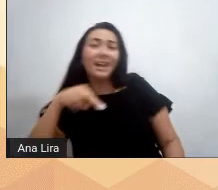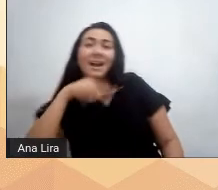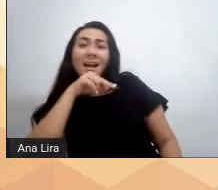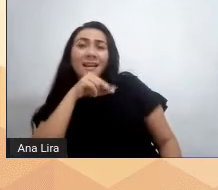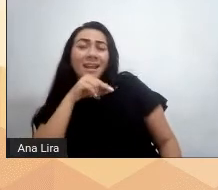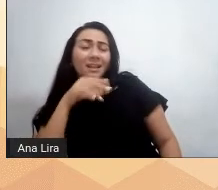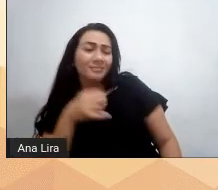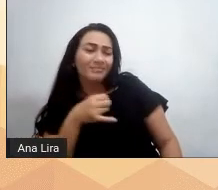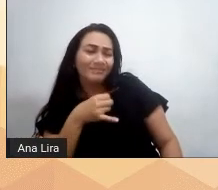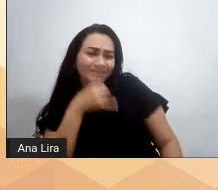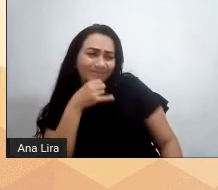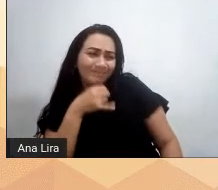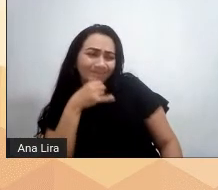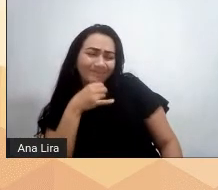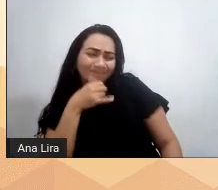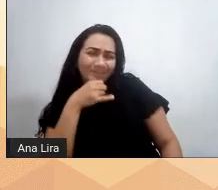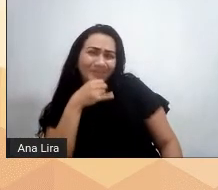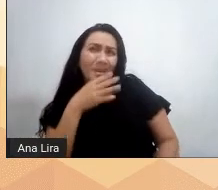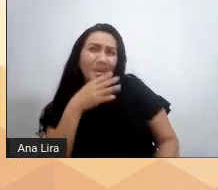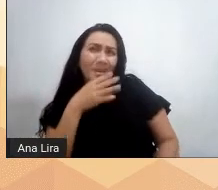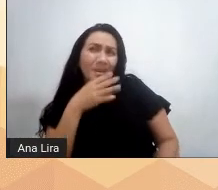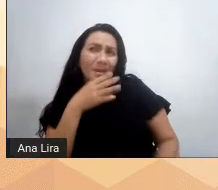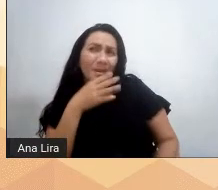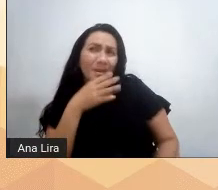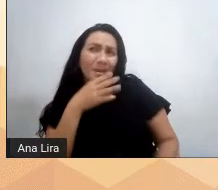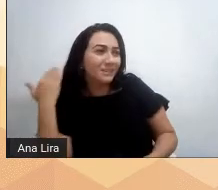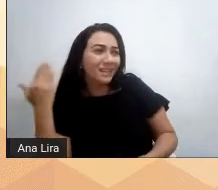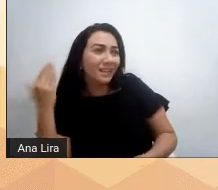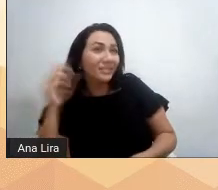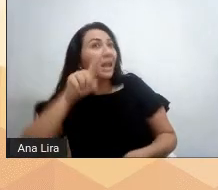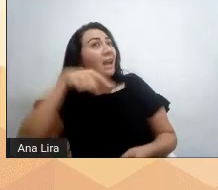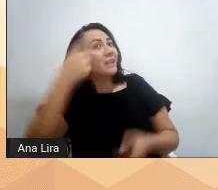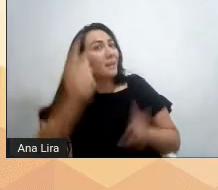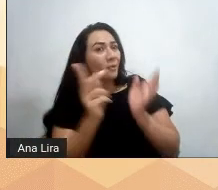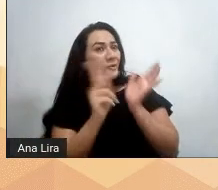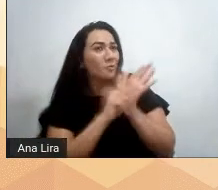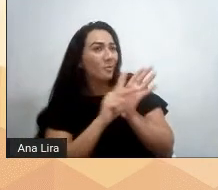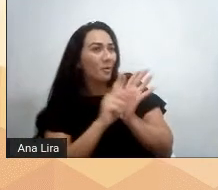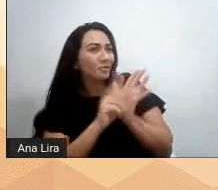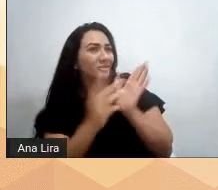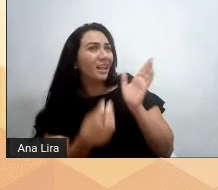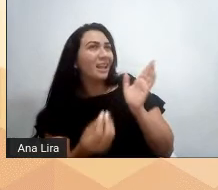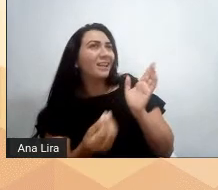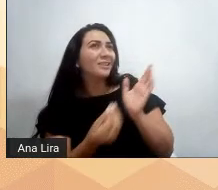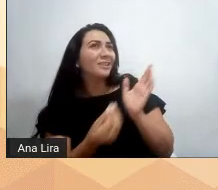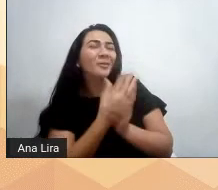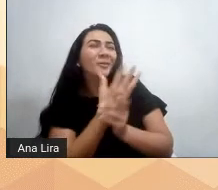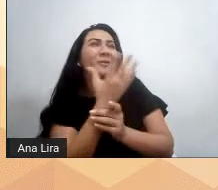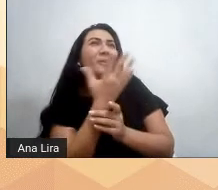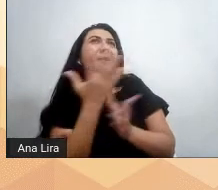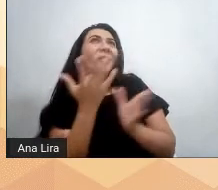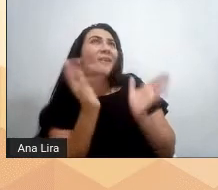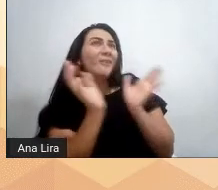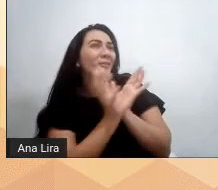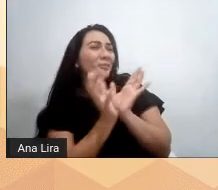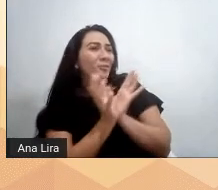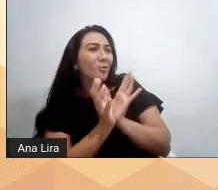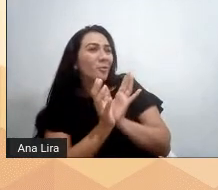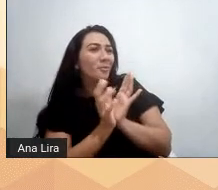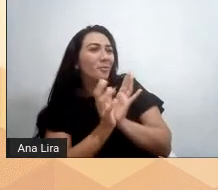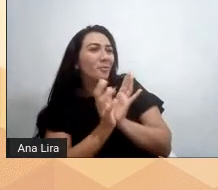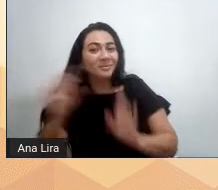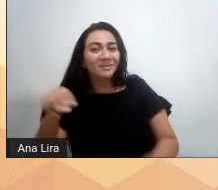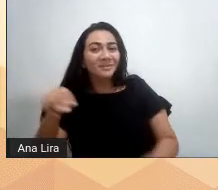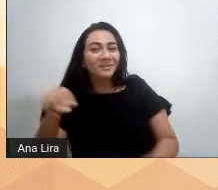alegria, não consigo mensurar para vocês como é fazer parte disso, né? De saber que uma criança saiu da